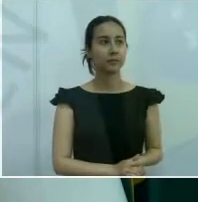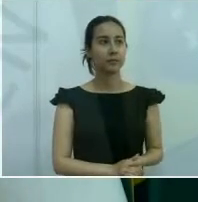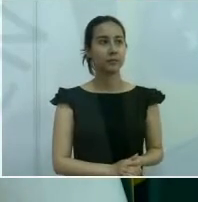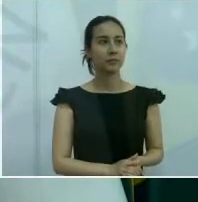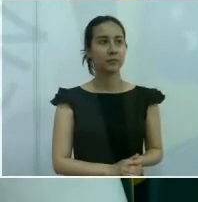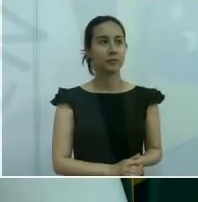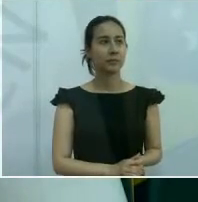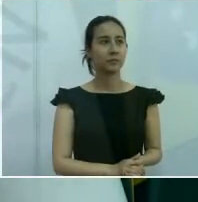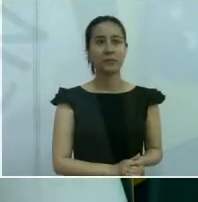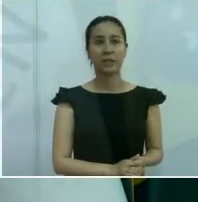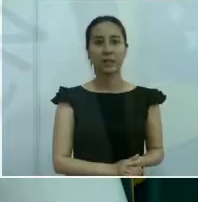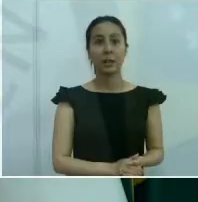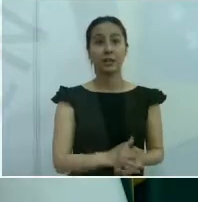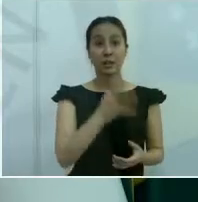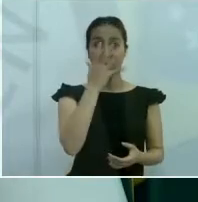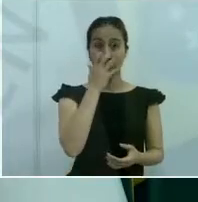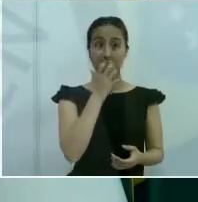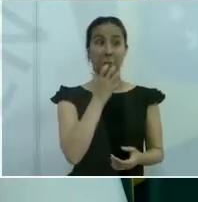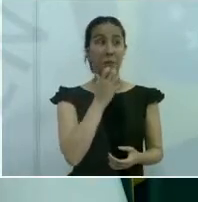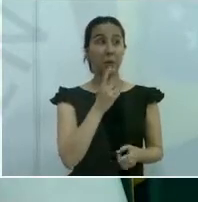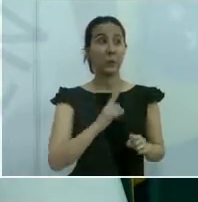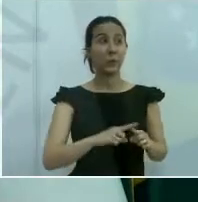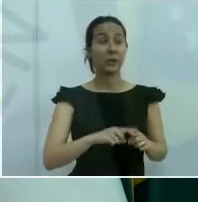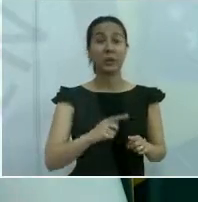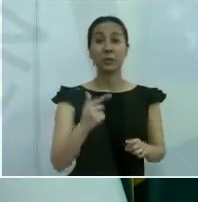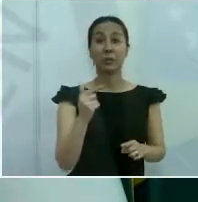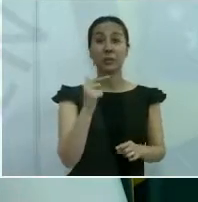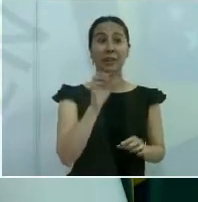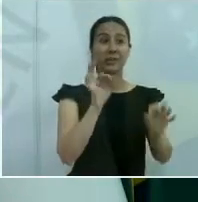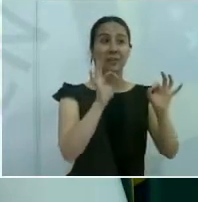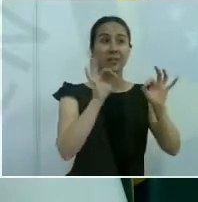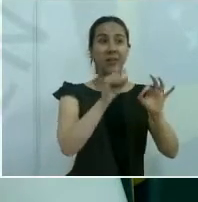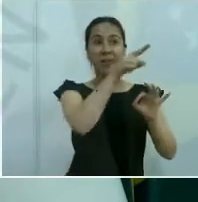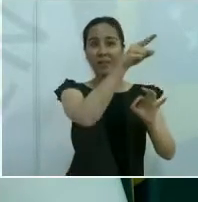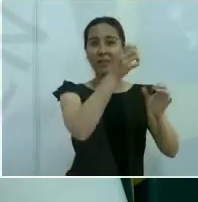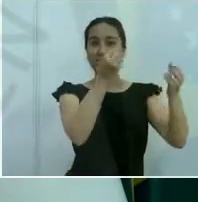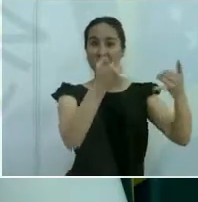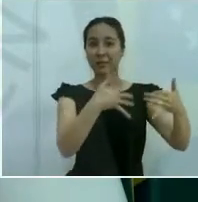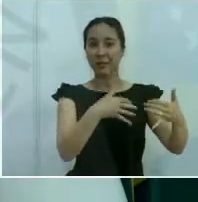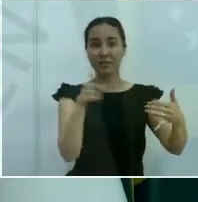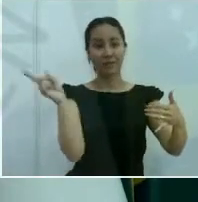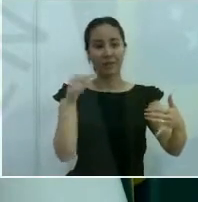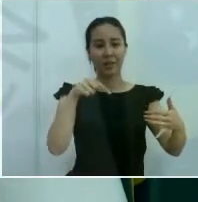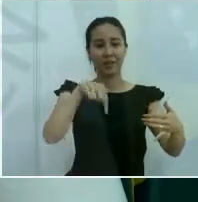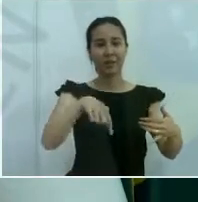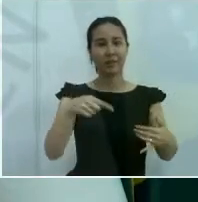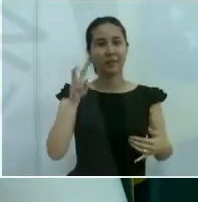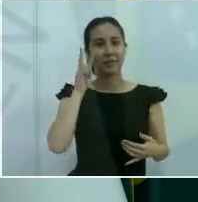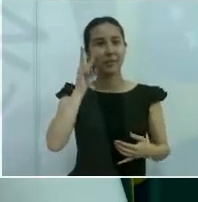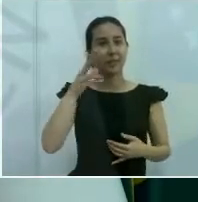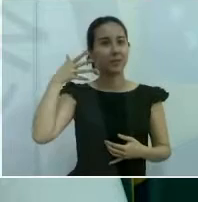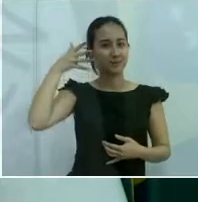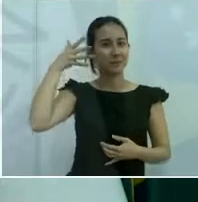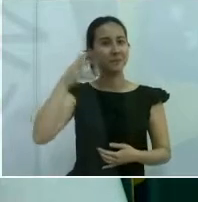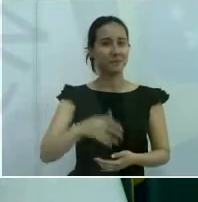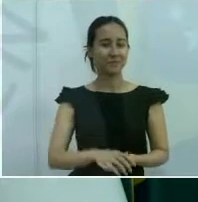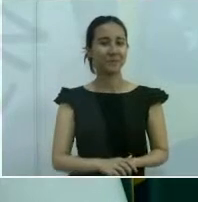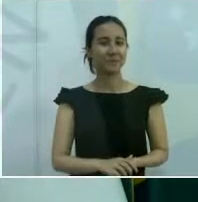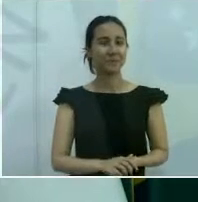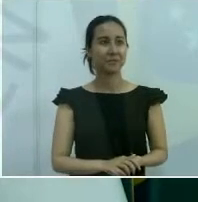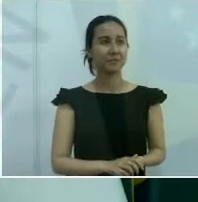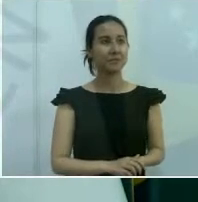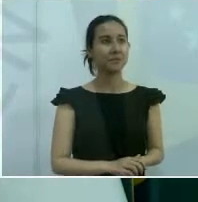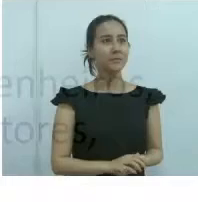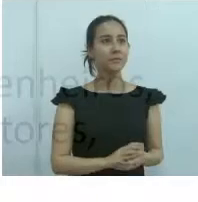porque não venho aqui hoje há mas vai ter uma briga cento e vinte e três anos depois da chegada em monte sião os